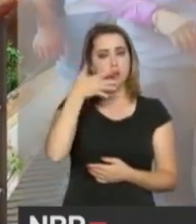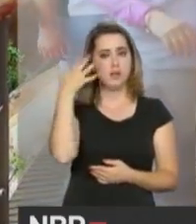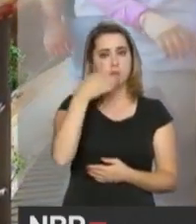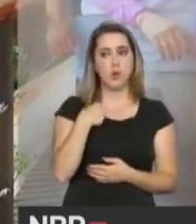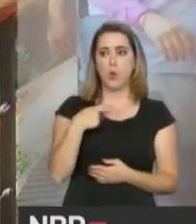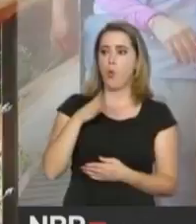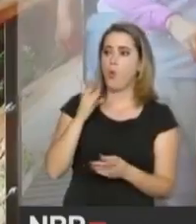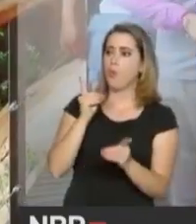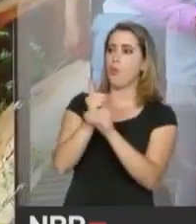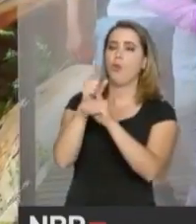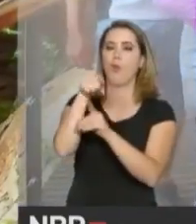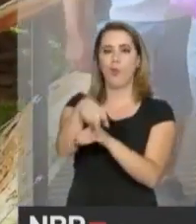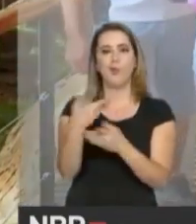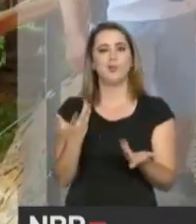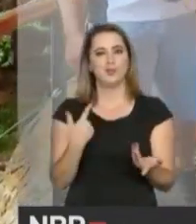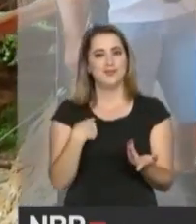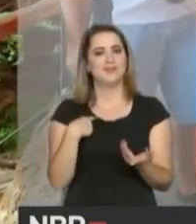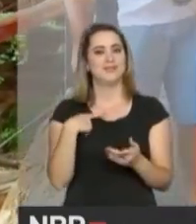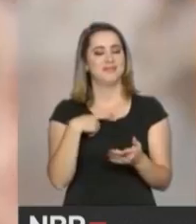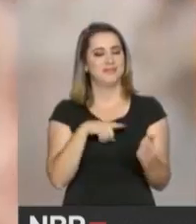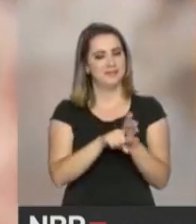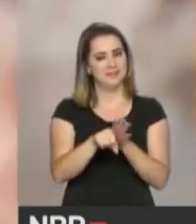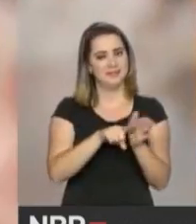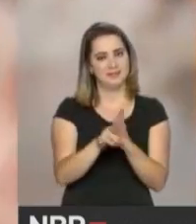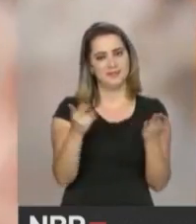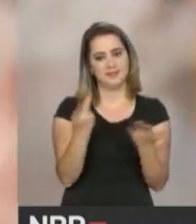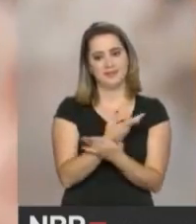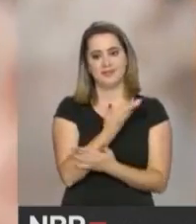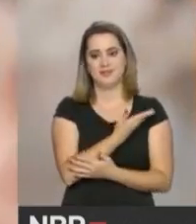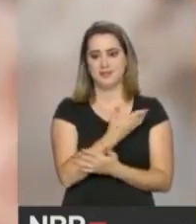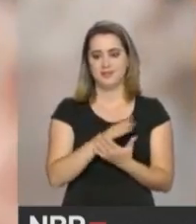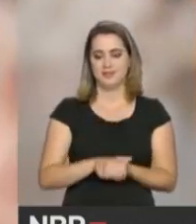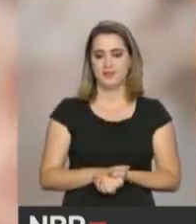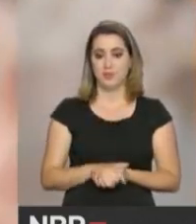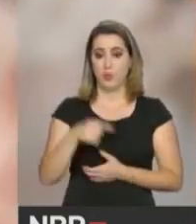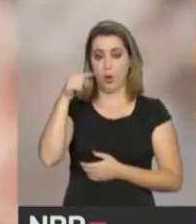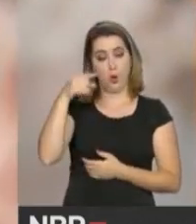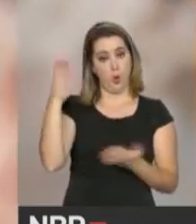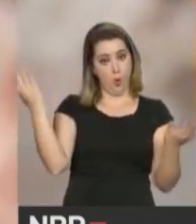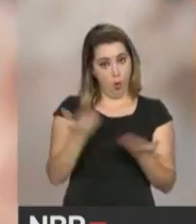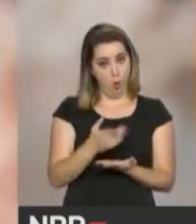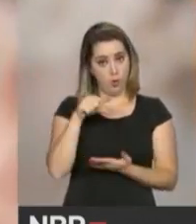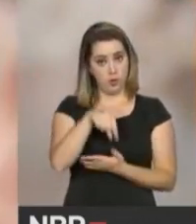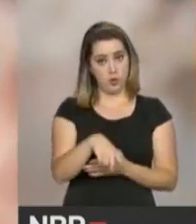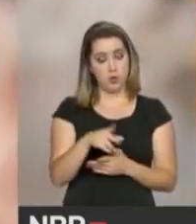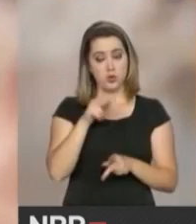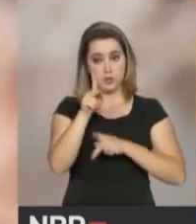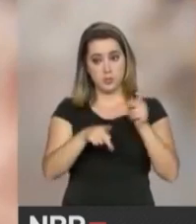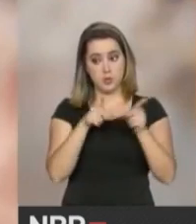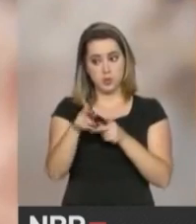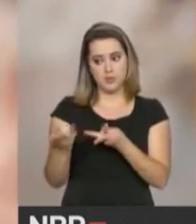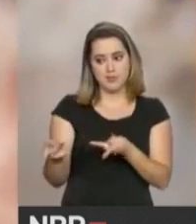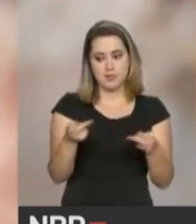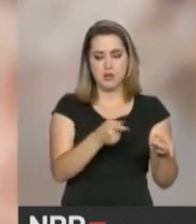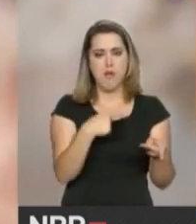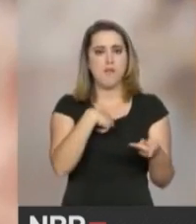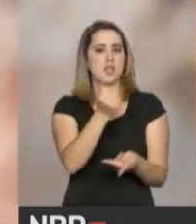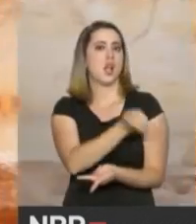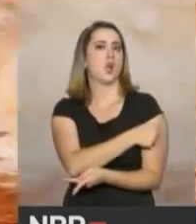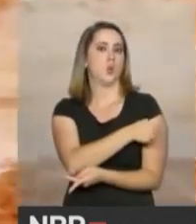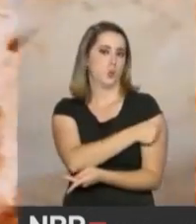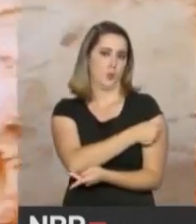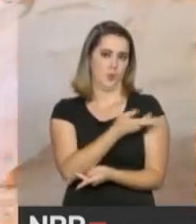dos vestígios e as pesquisas realizadas. Hoje, na Serra da Capivara, o público maior são excursões de estudantes,